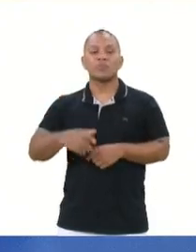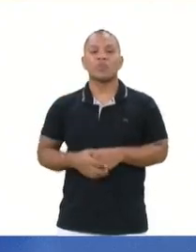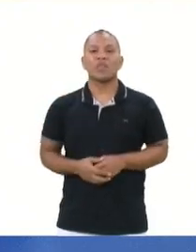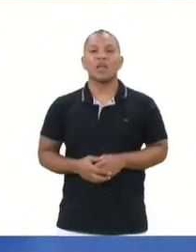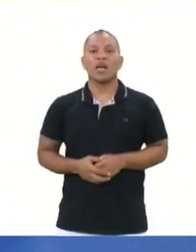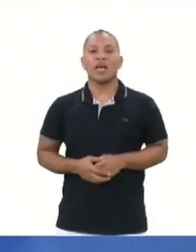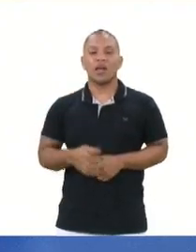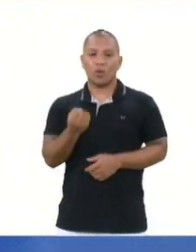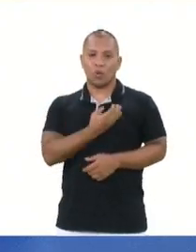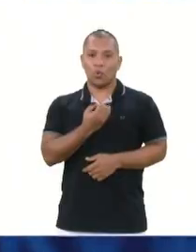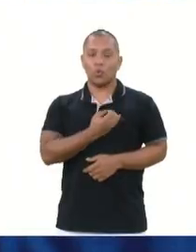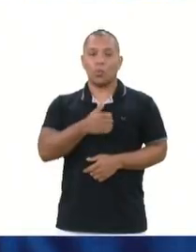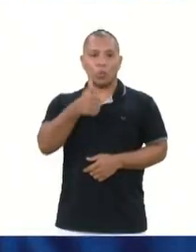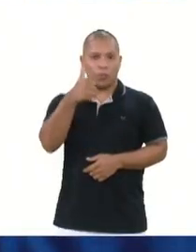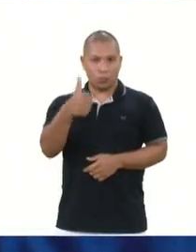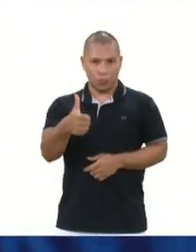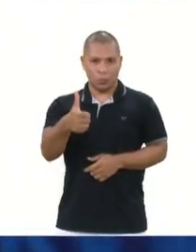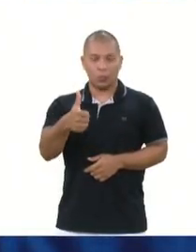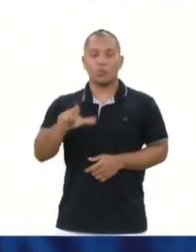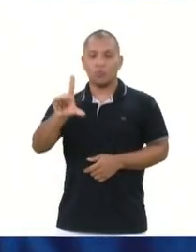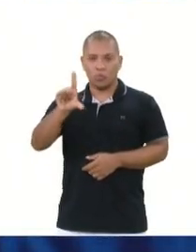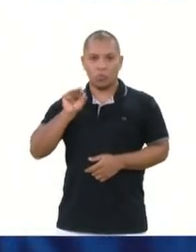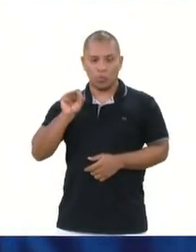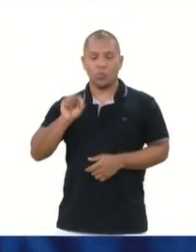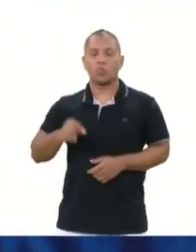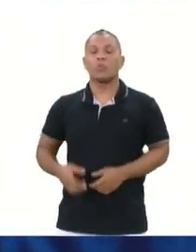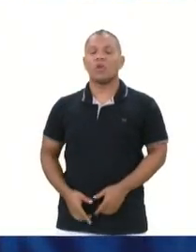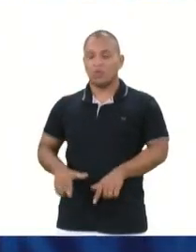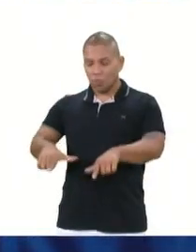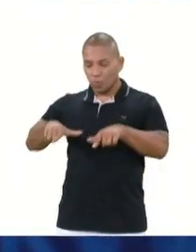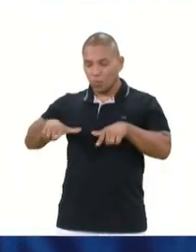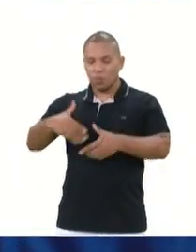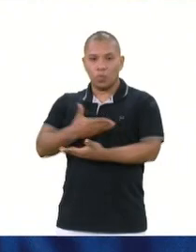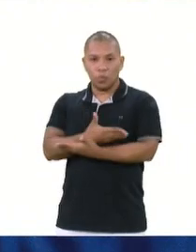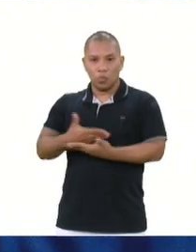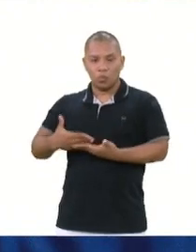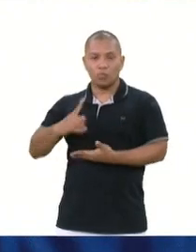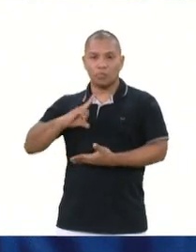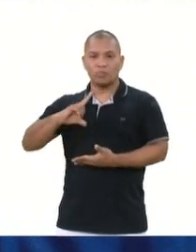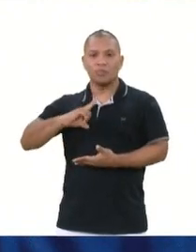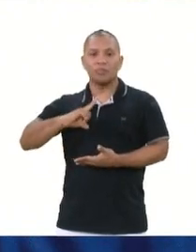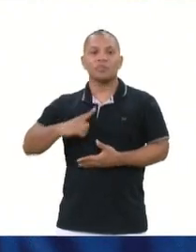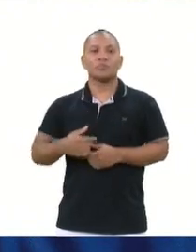Vitória. Vamos então ao envelope 1. O candidato...